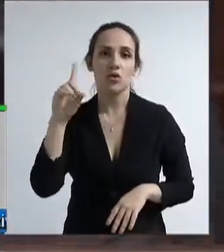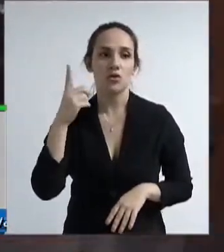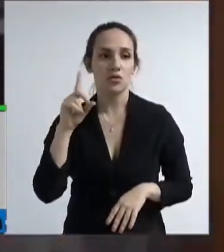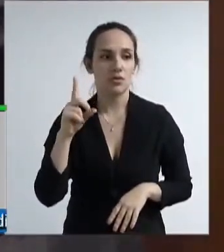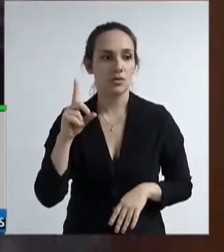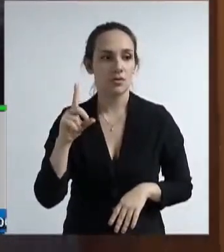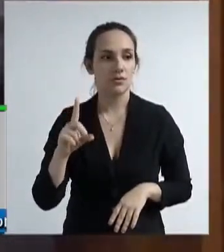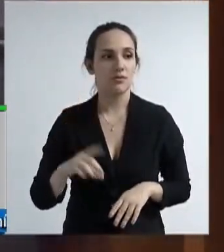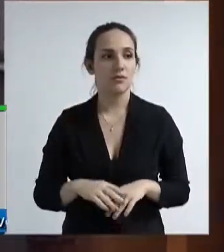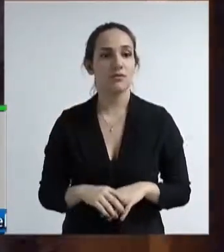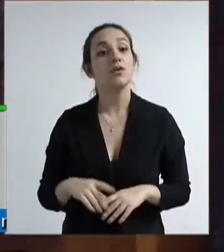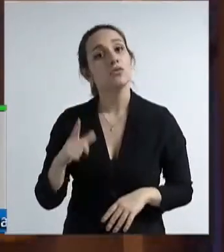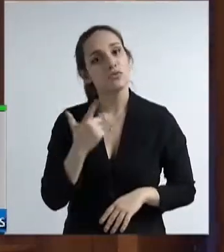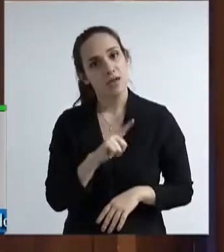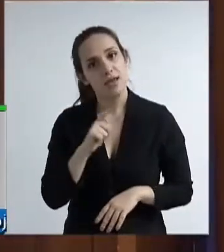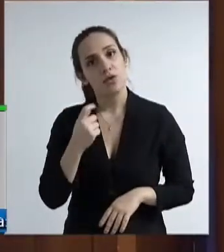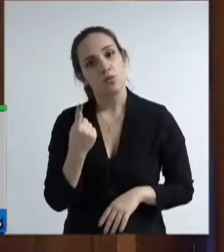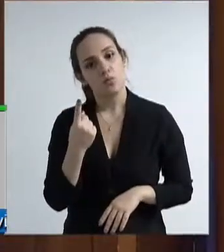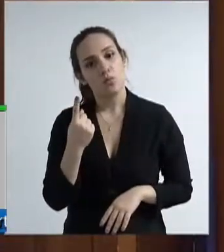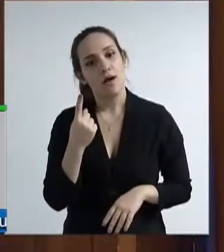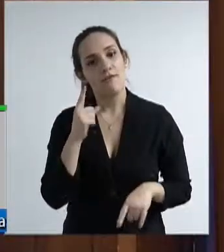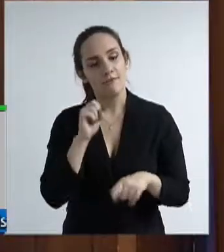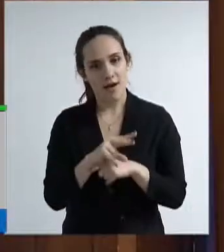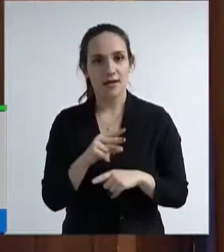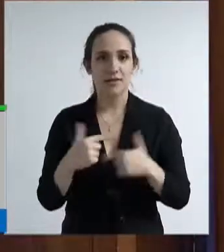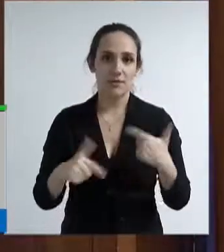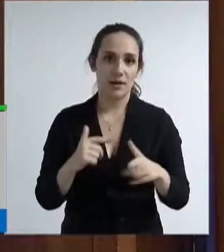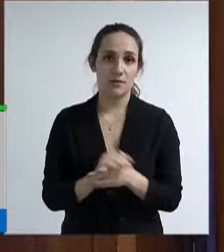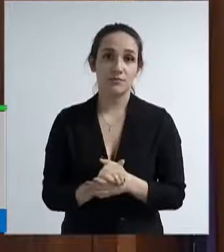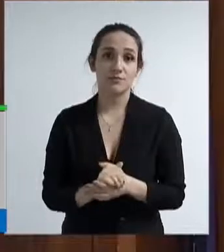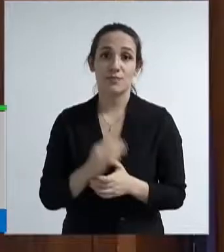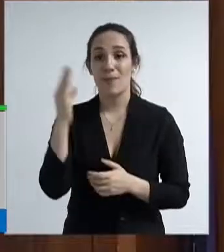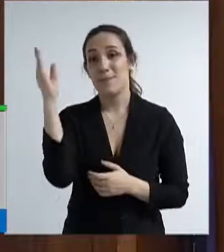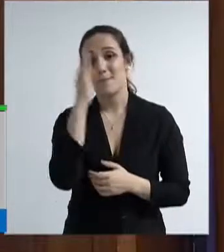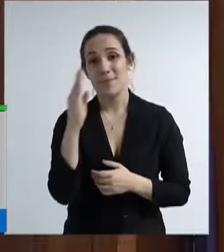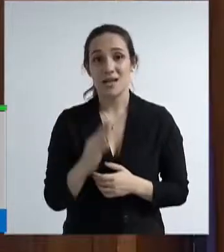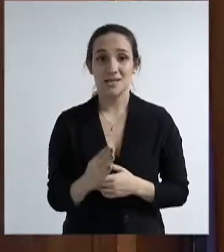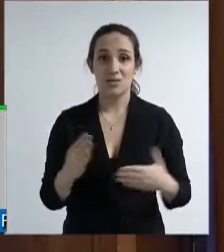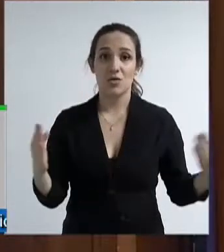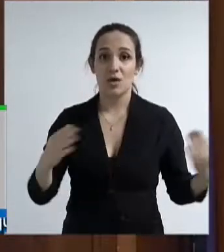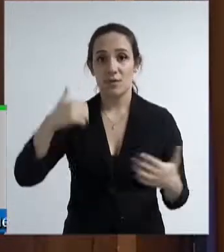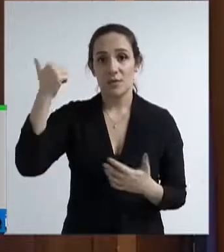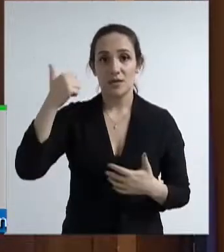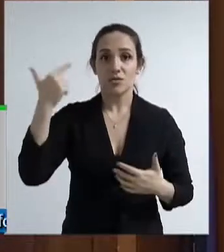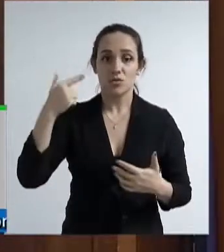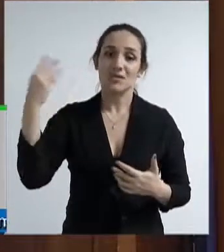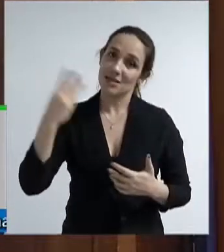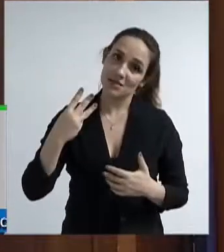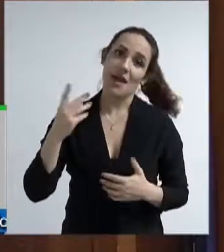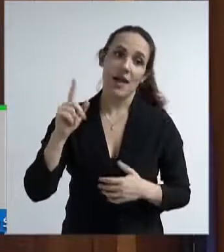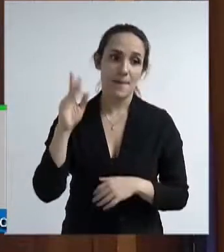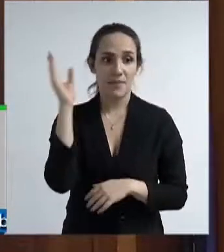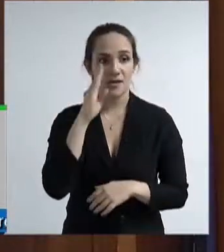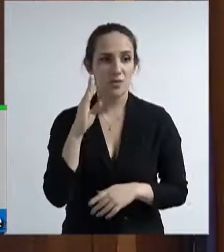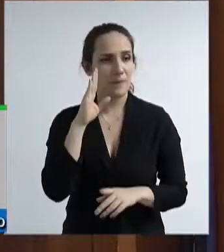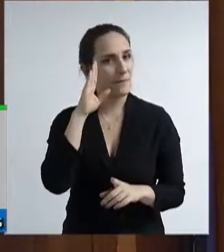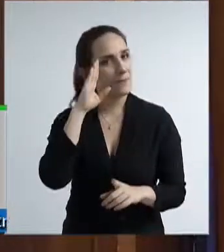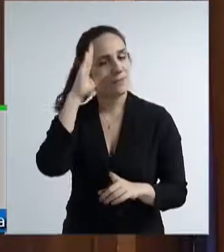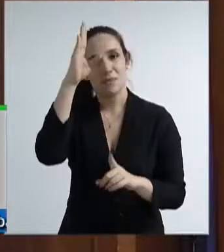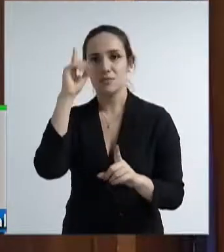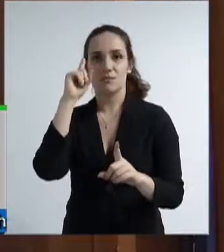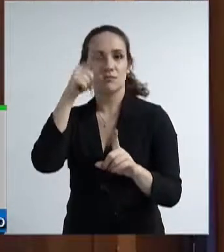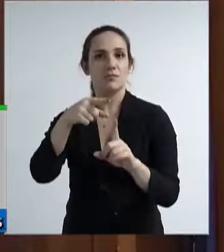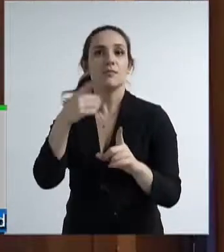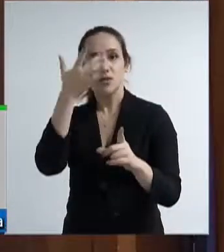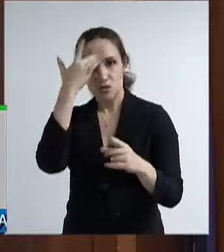1 em cada 10 empregos gerados. O Brasil, pela 3ª vez consecutiva, foi eleito o principal destino de